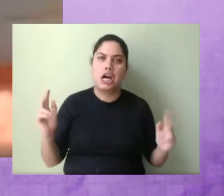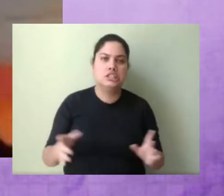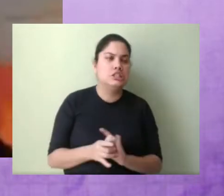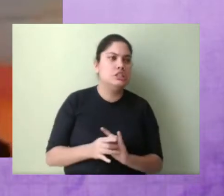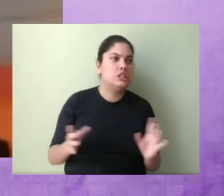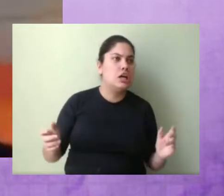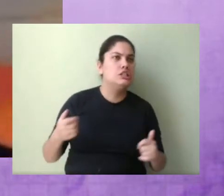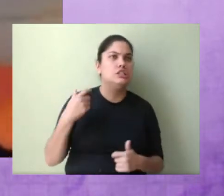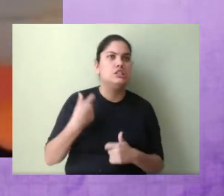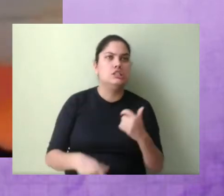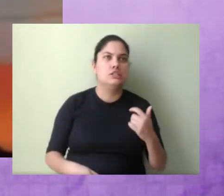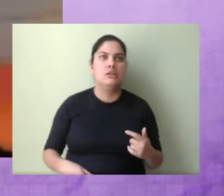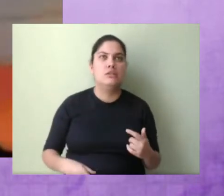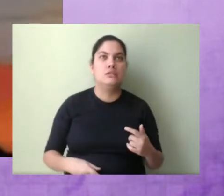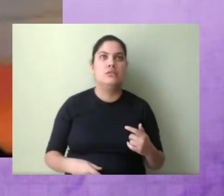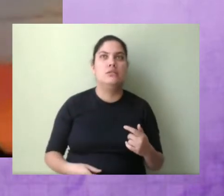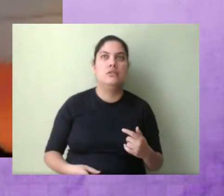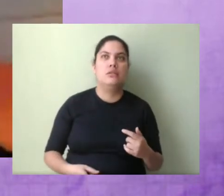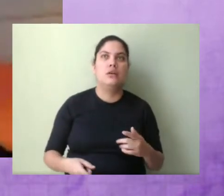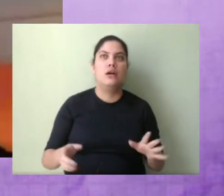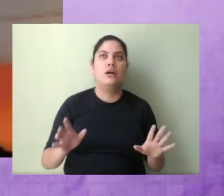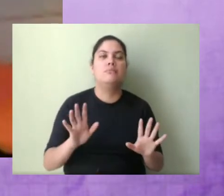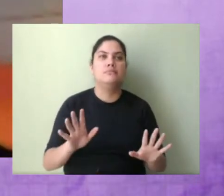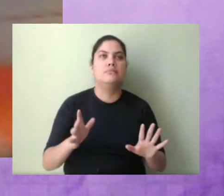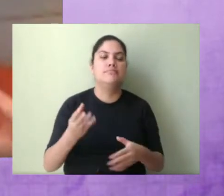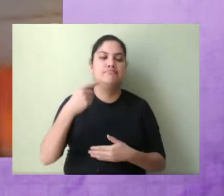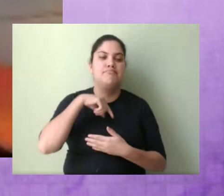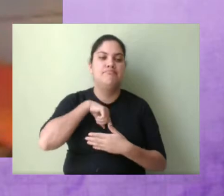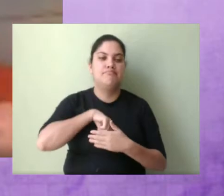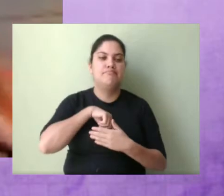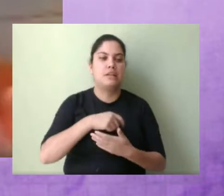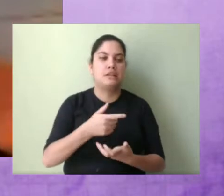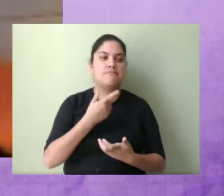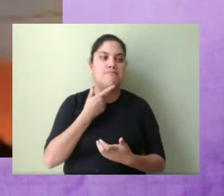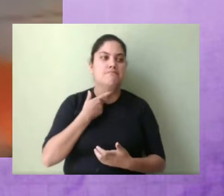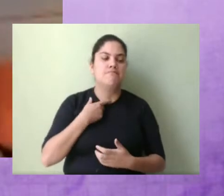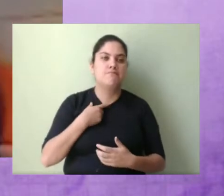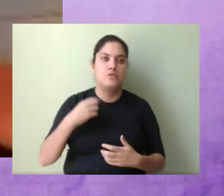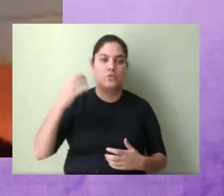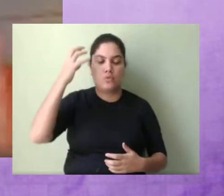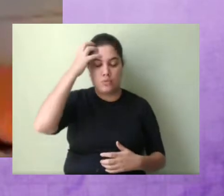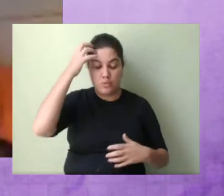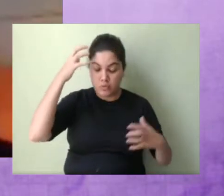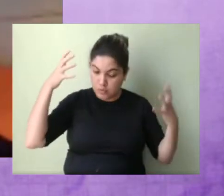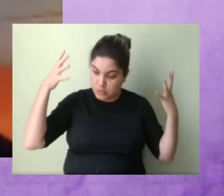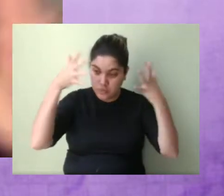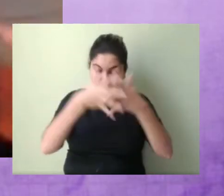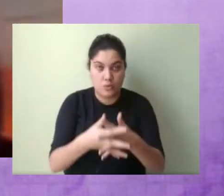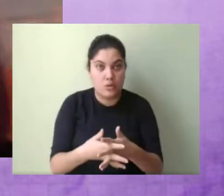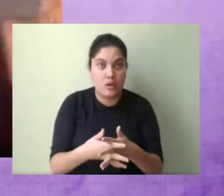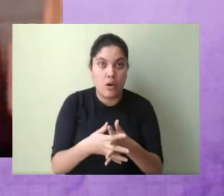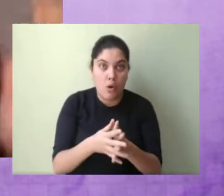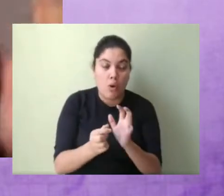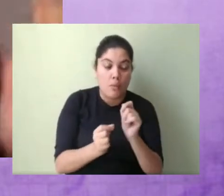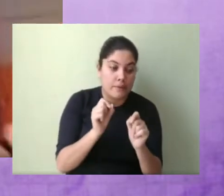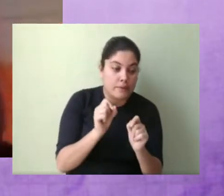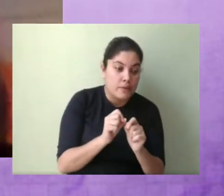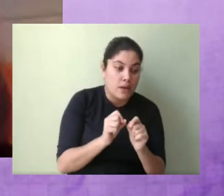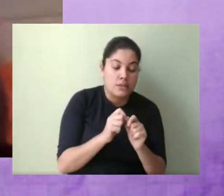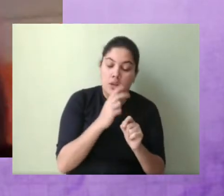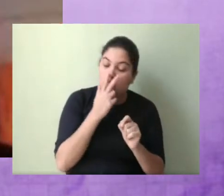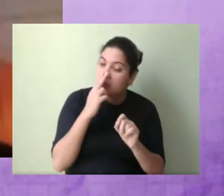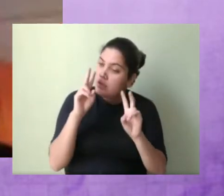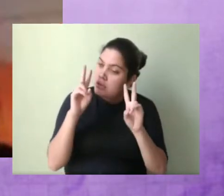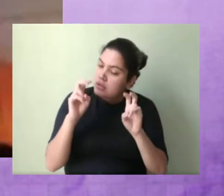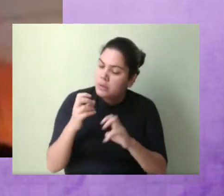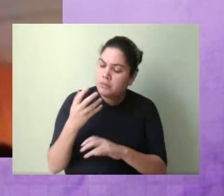gente tem um outro viés, que é o do funk, do sertanejo, que te diz, vai, senta, curte, libera sexualmente, mas